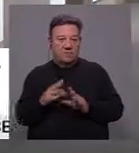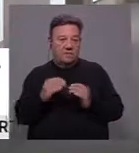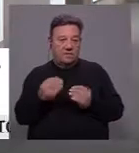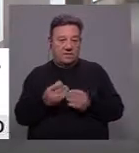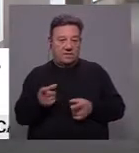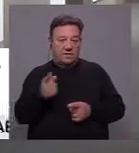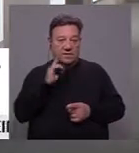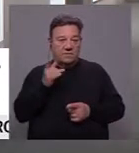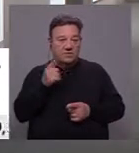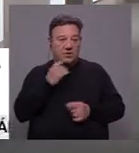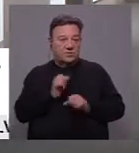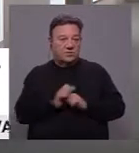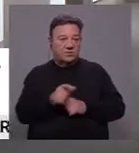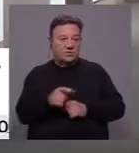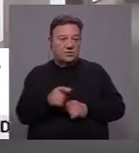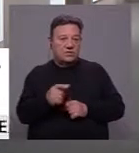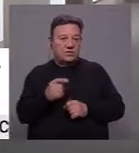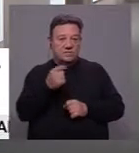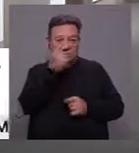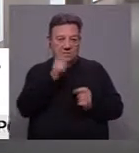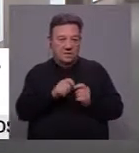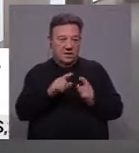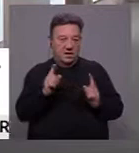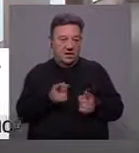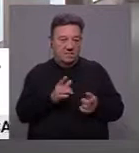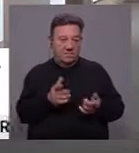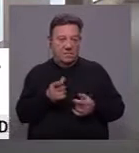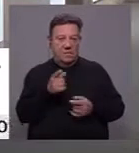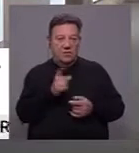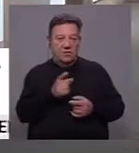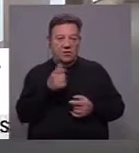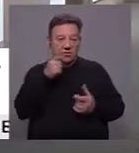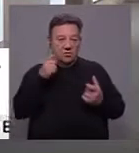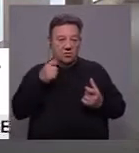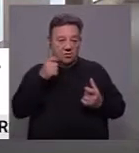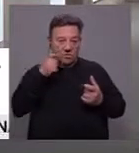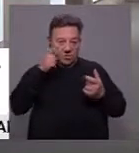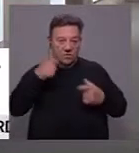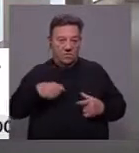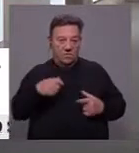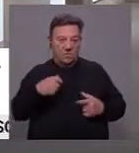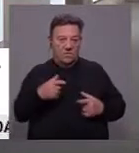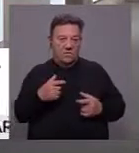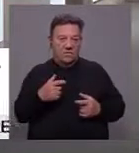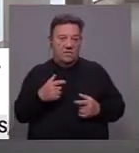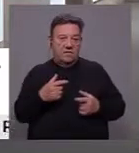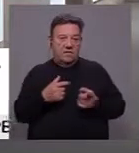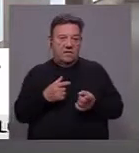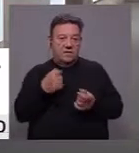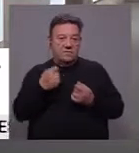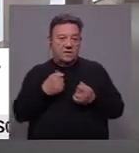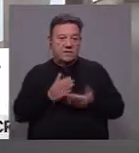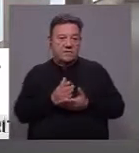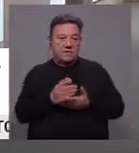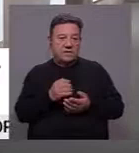É essencialmente uma escultura minimalista, em que o corpo humano é expresso através